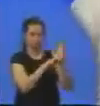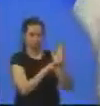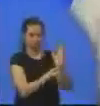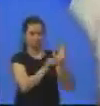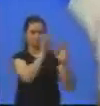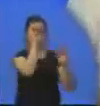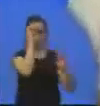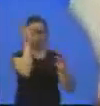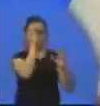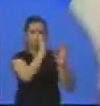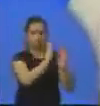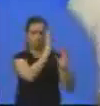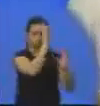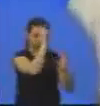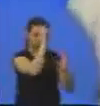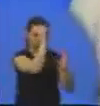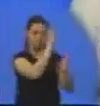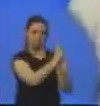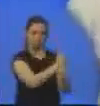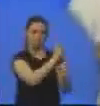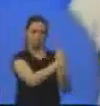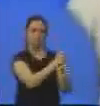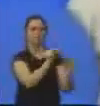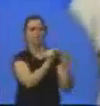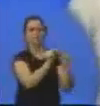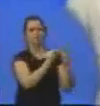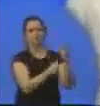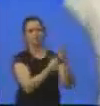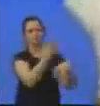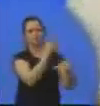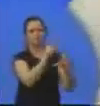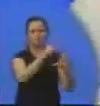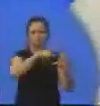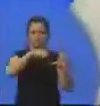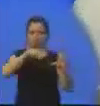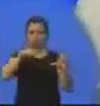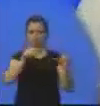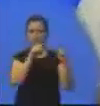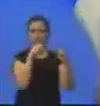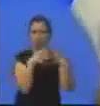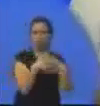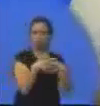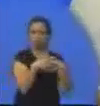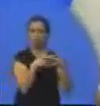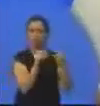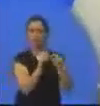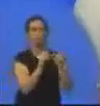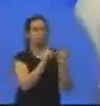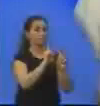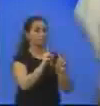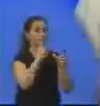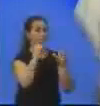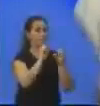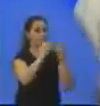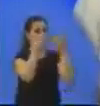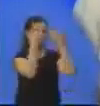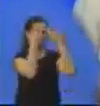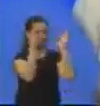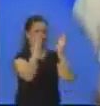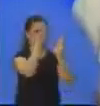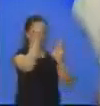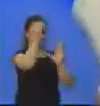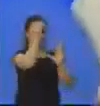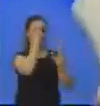teoria que nós vimos, para construir um gráfico que seja um pouco mais trabalhado. Então, vamos lá. Eu vou pegar, primeiro, eu tenho que seguir